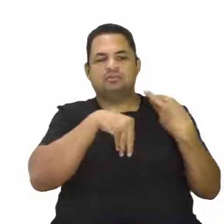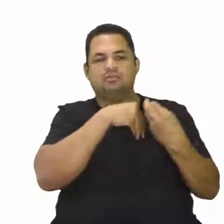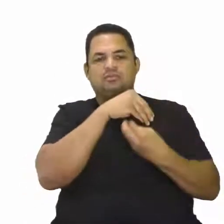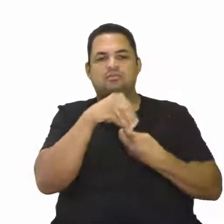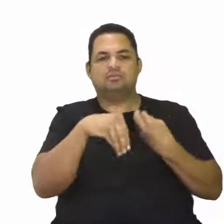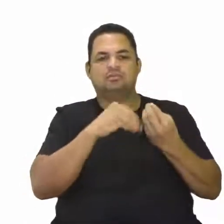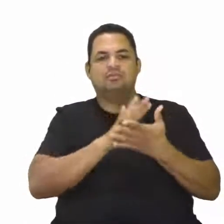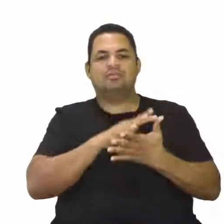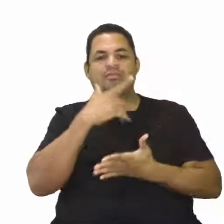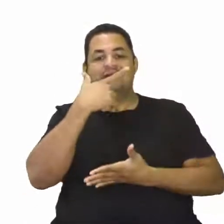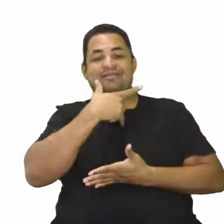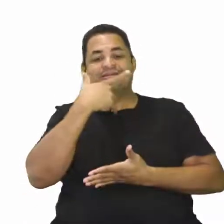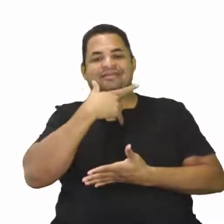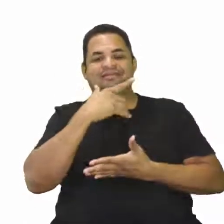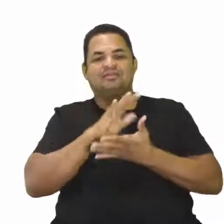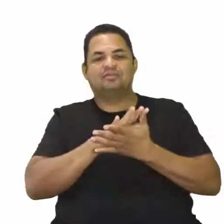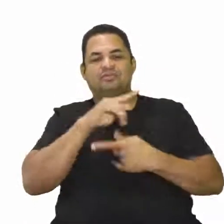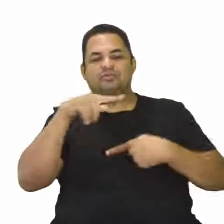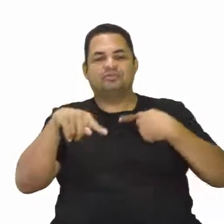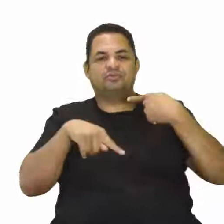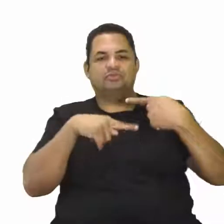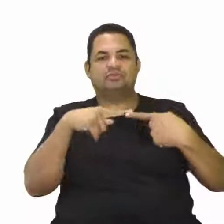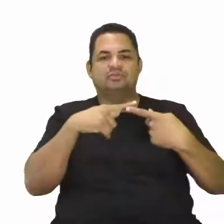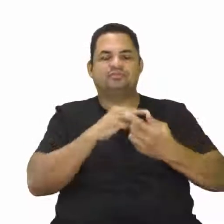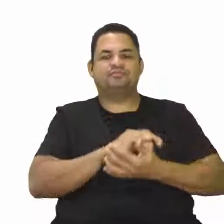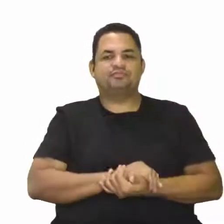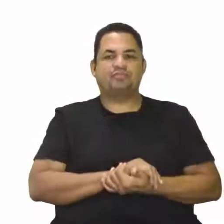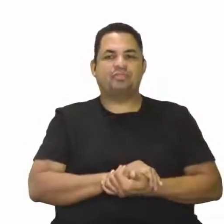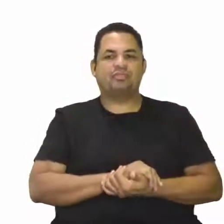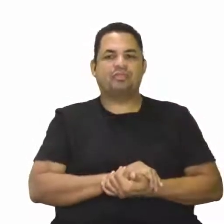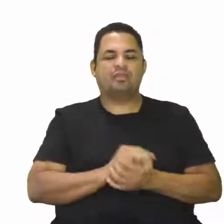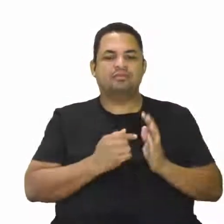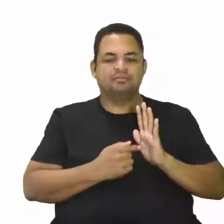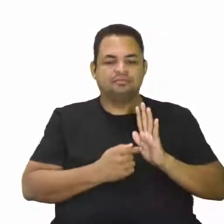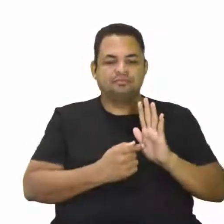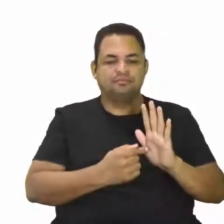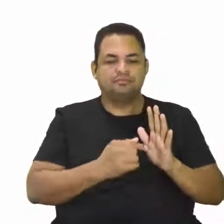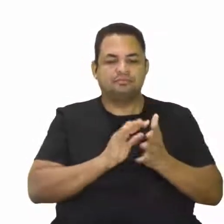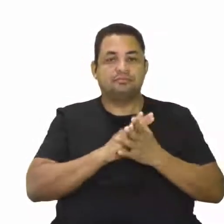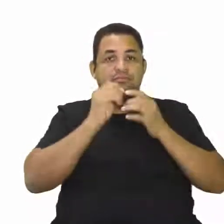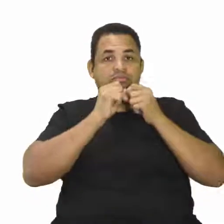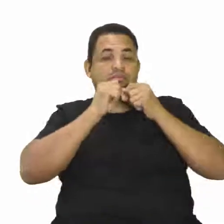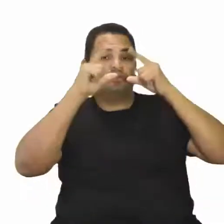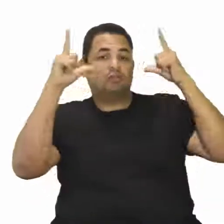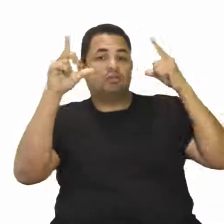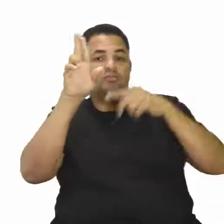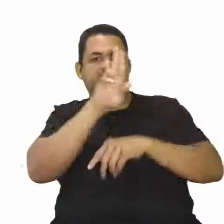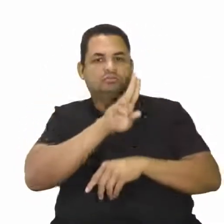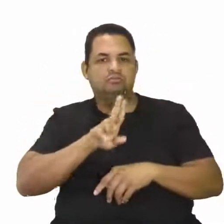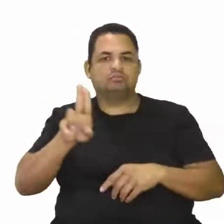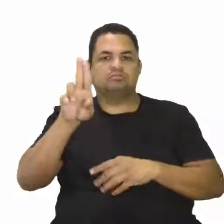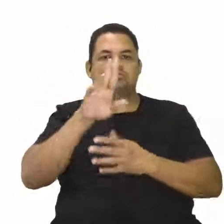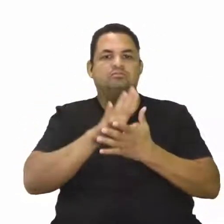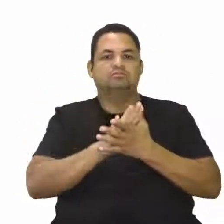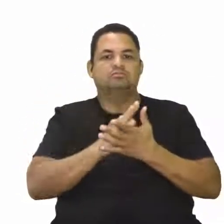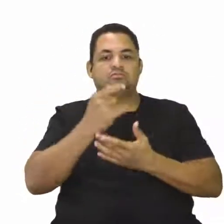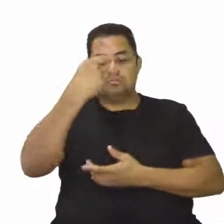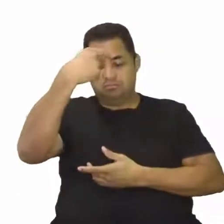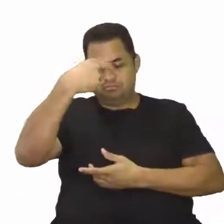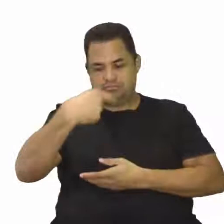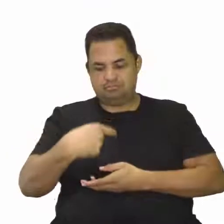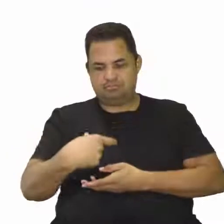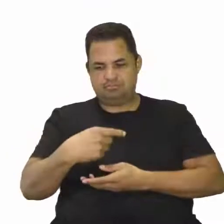o humor, cujo objetivo é esse mesmo, trazer, despertar o humor no